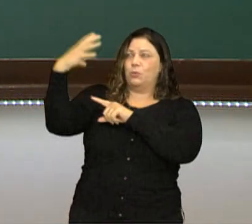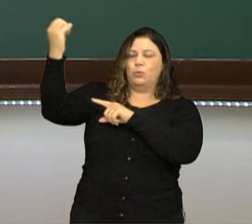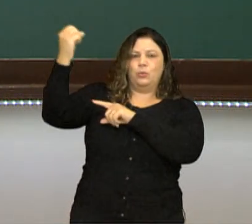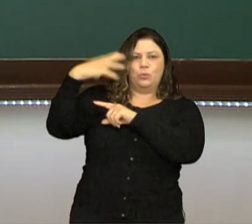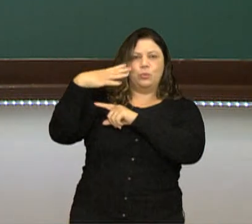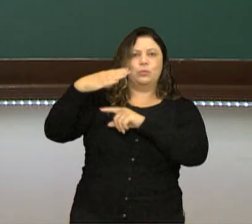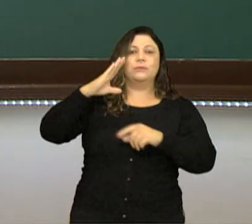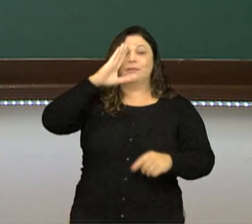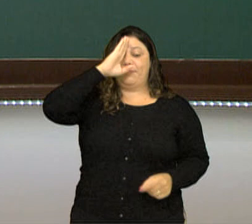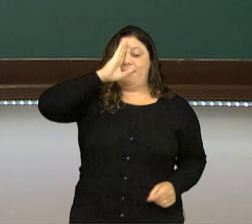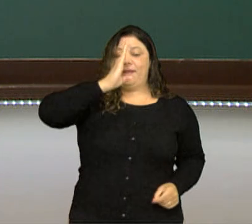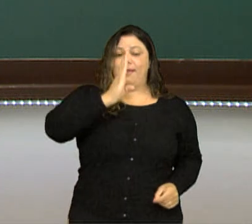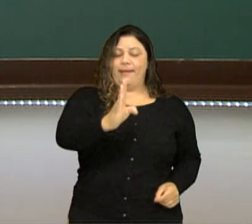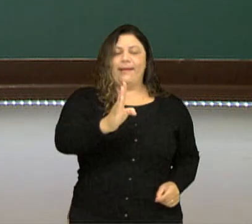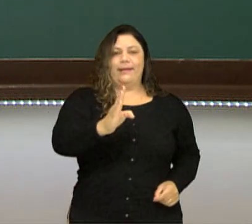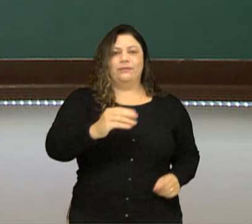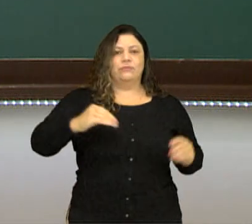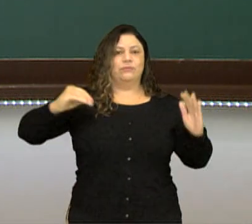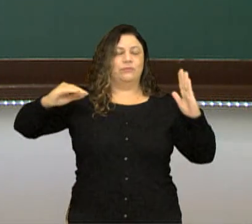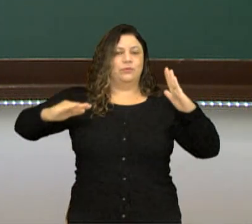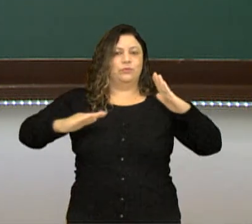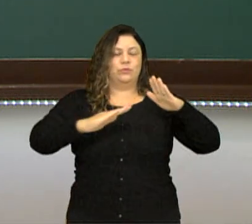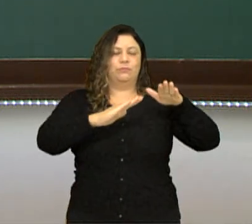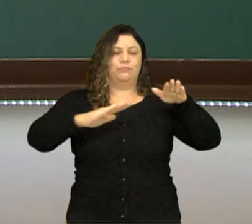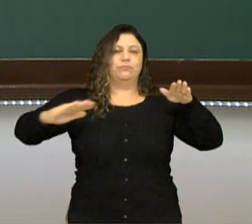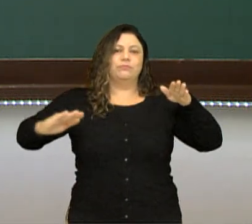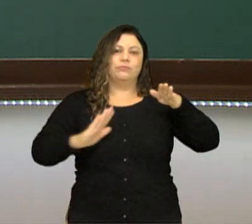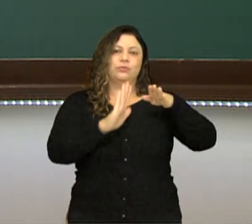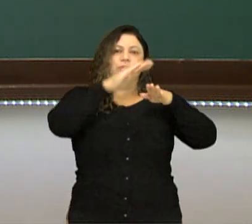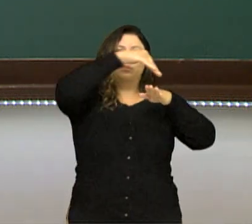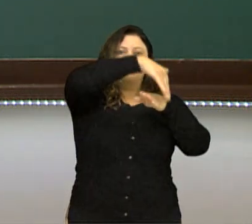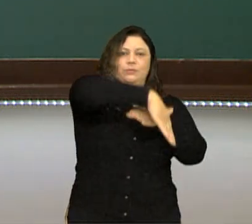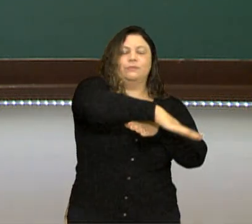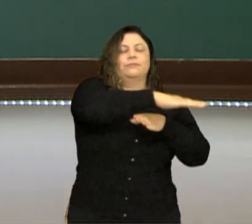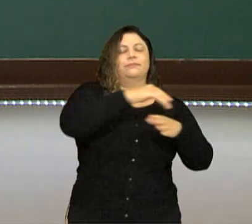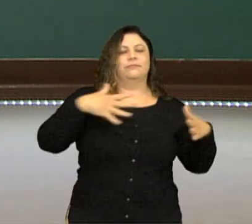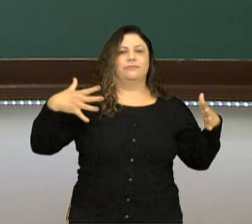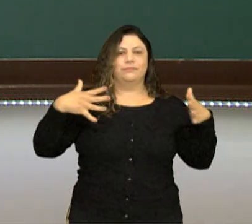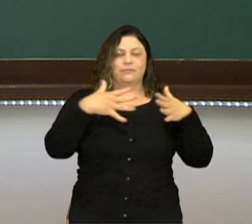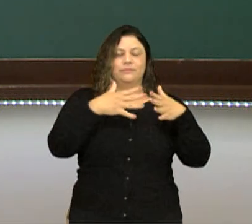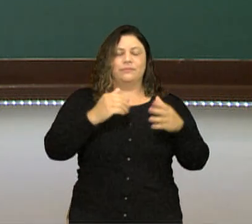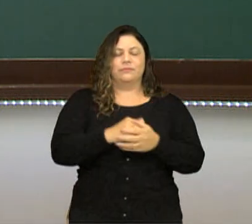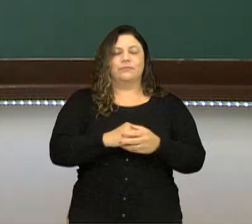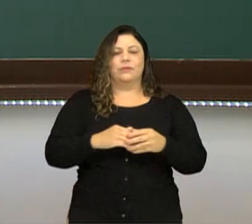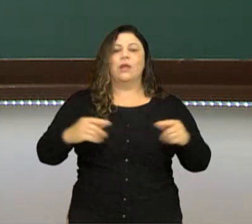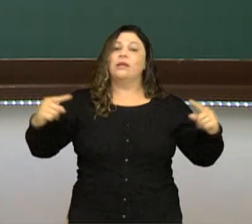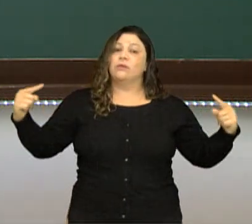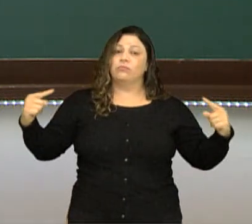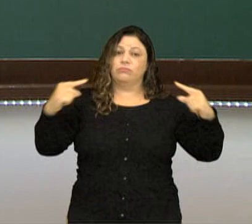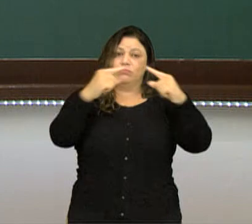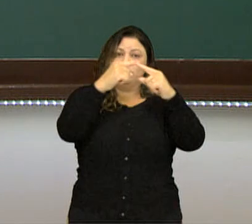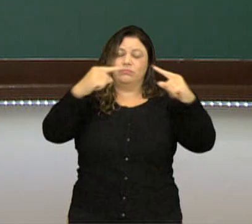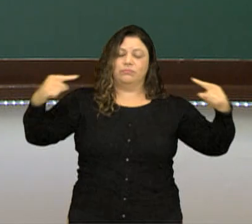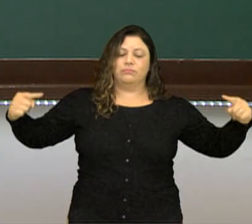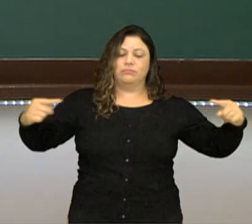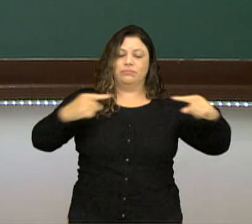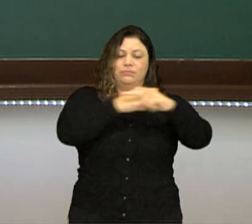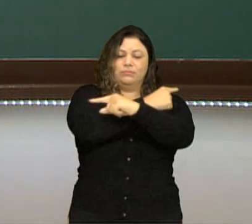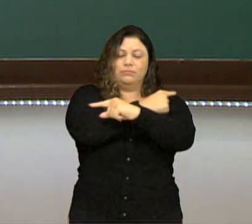passa sobre outro, não acontece nada. Terceiro, a reversibilidade. O caminho que a luz faz na ida é igual ao caminho que a luz faz na